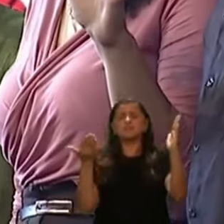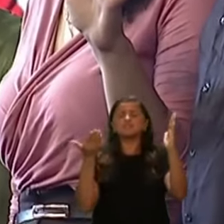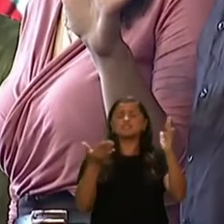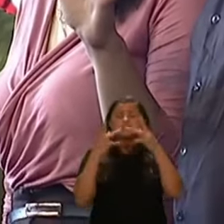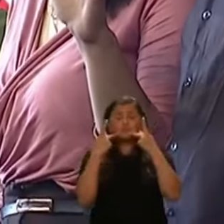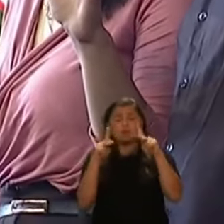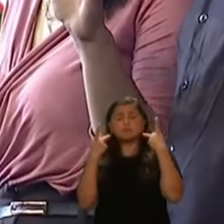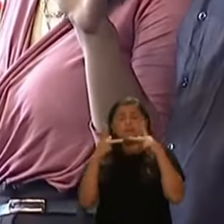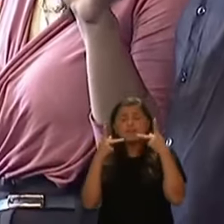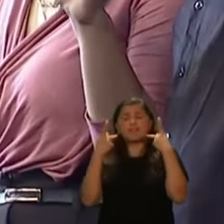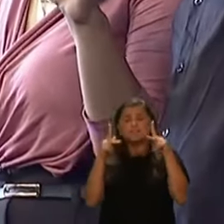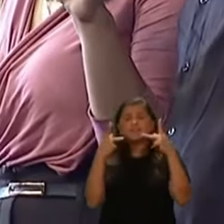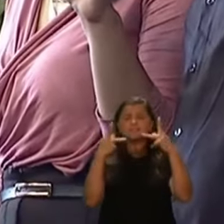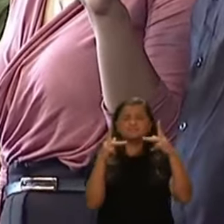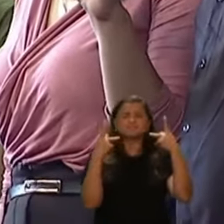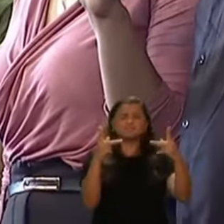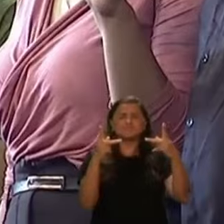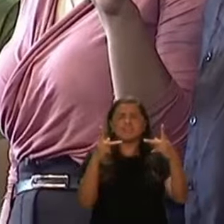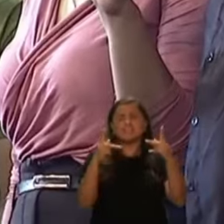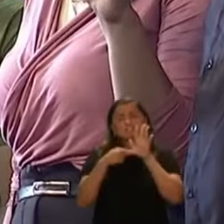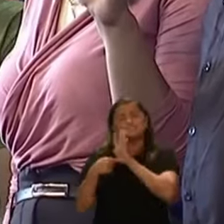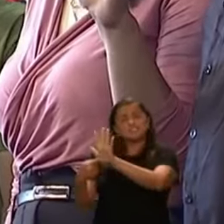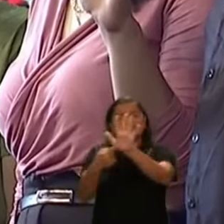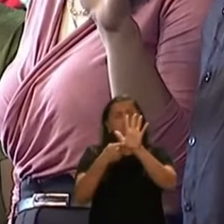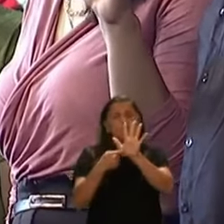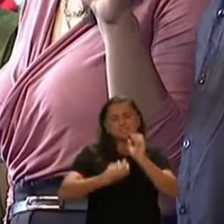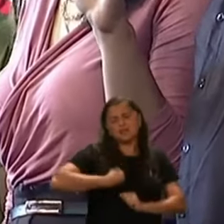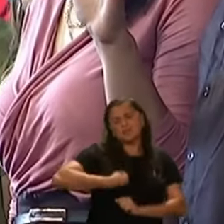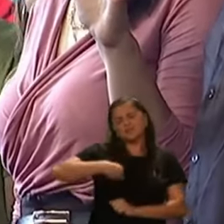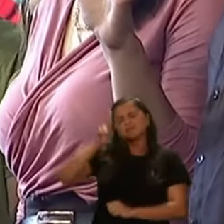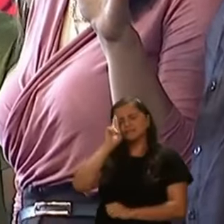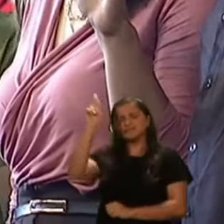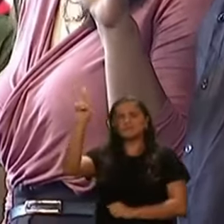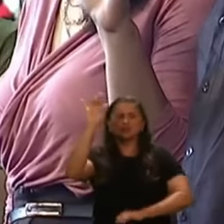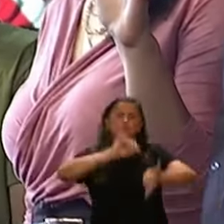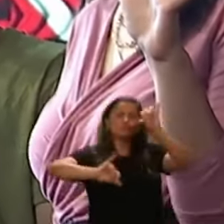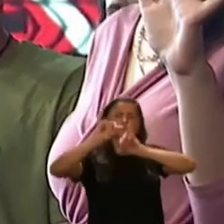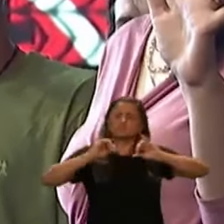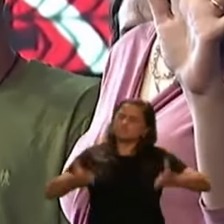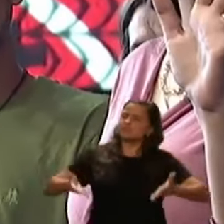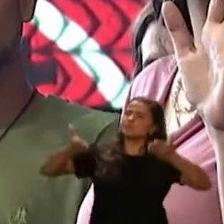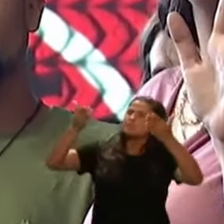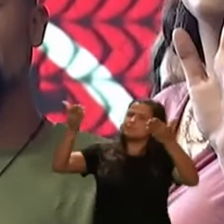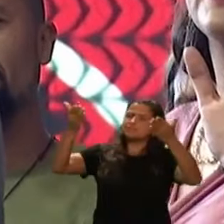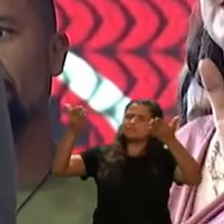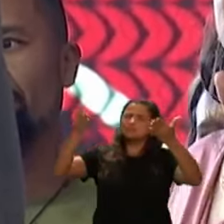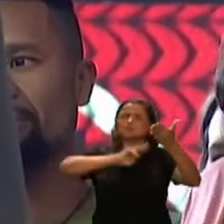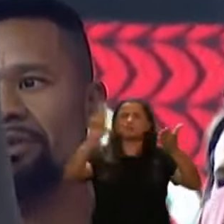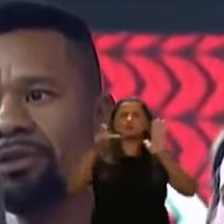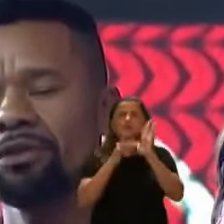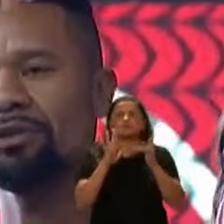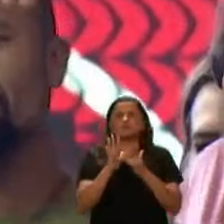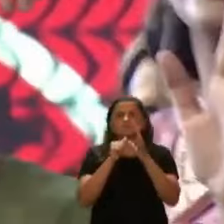uma pregadora do Evangelho, que o Senhor flua através de você. Nós te consagramos e te apresentamos nesse altar, em